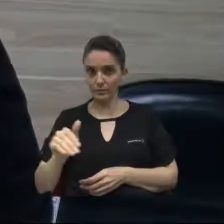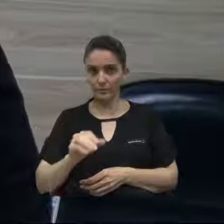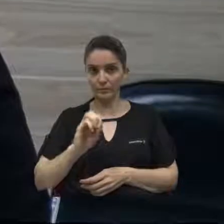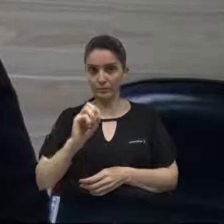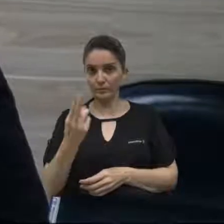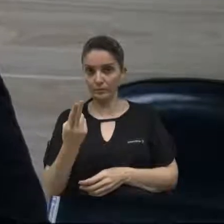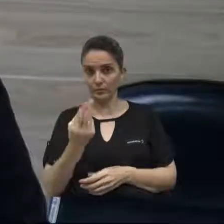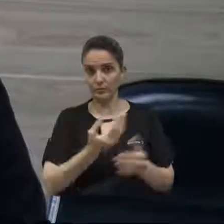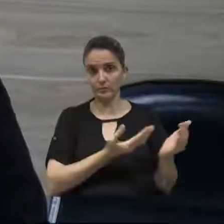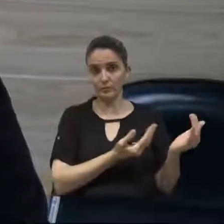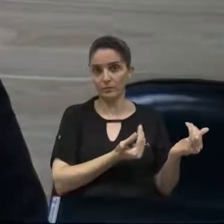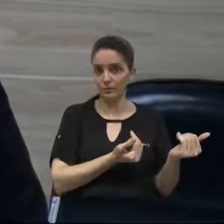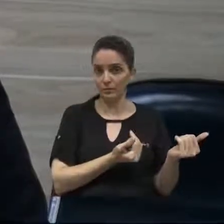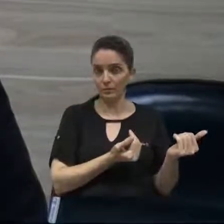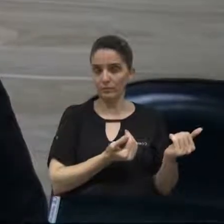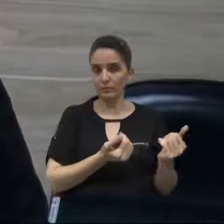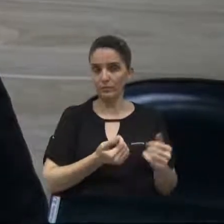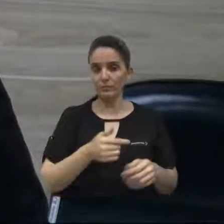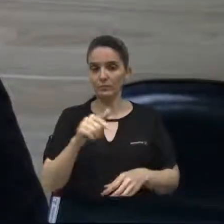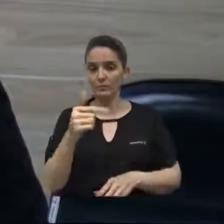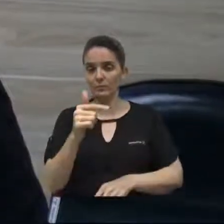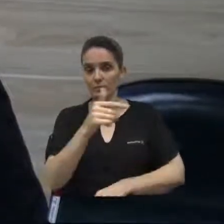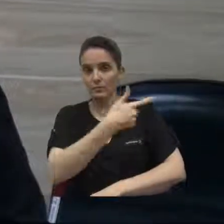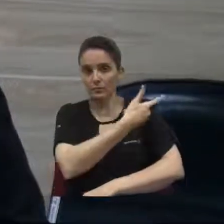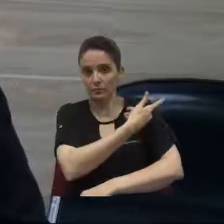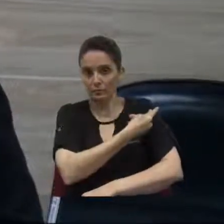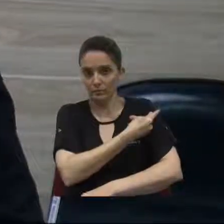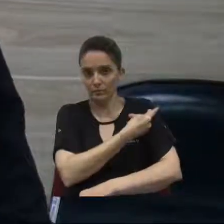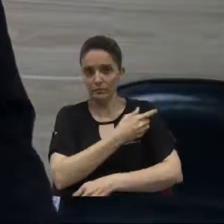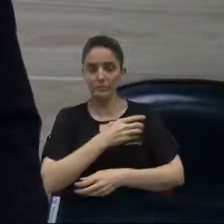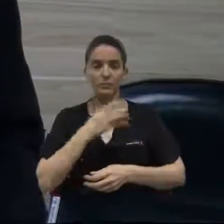O vereador Marcelo Rossi já disse que há,